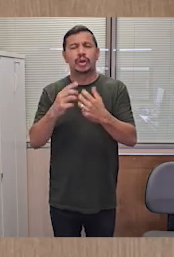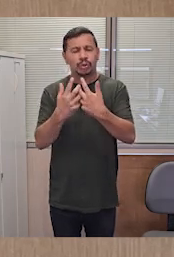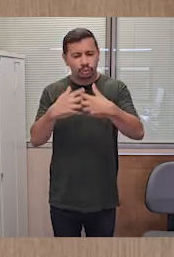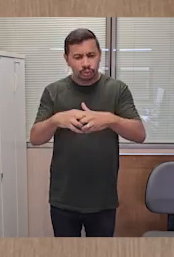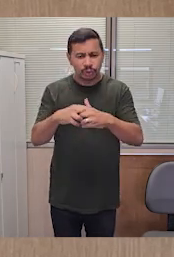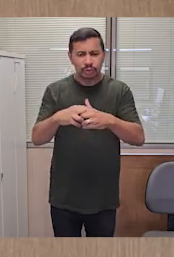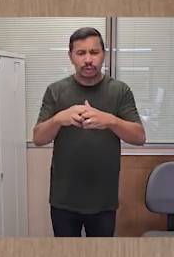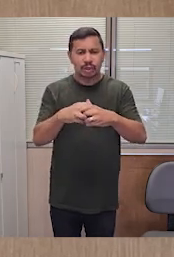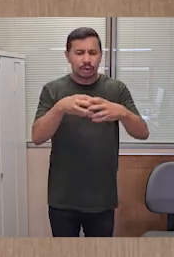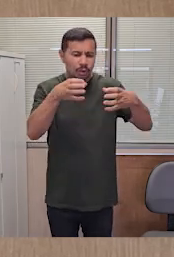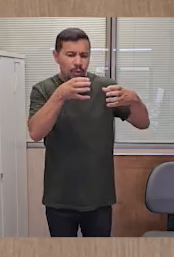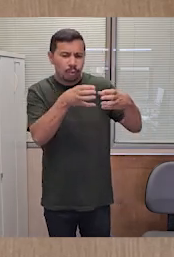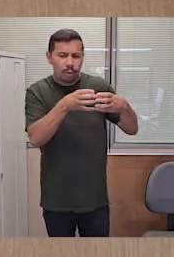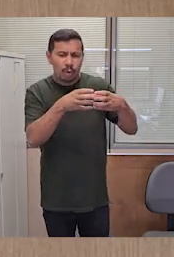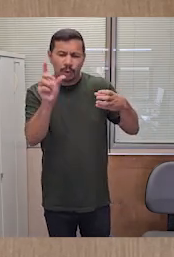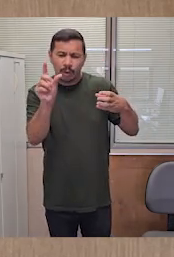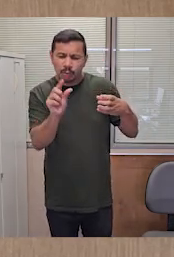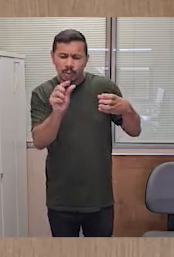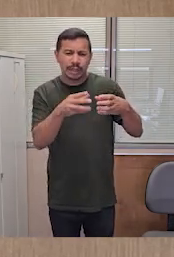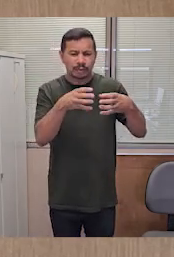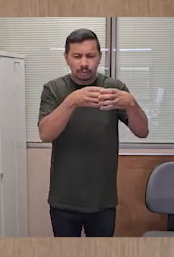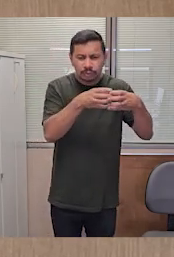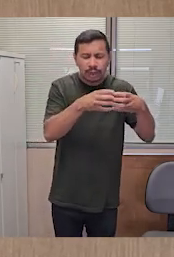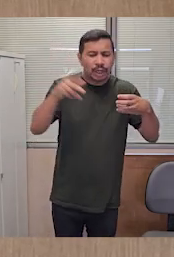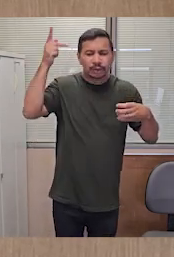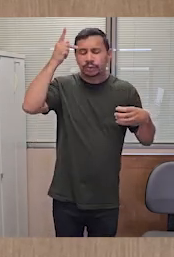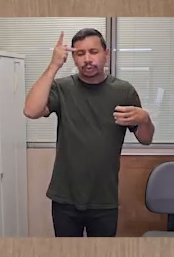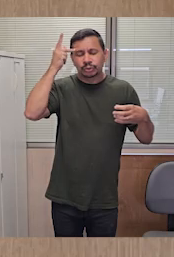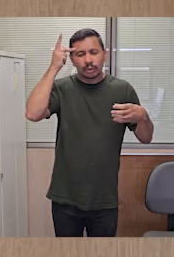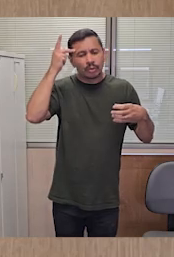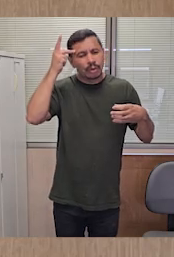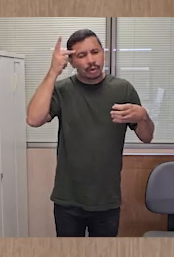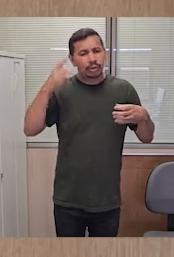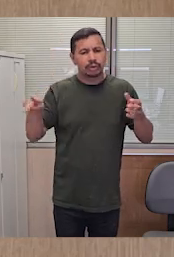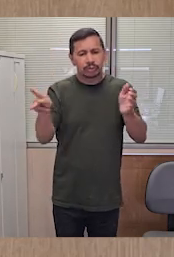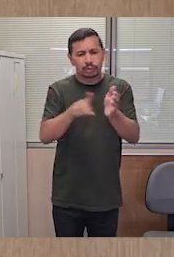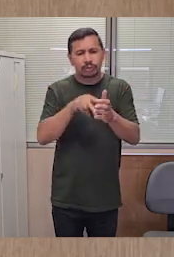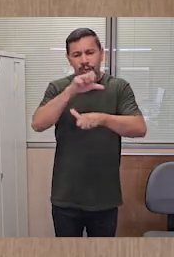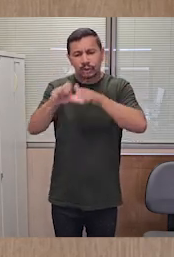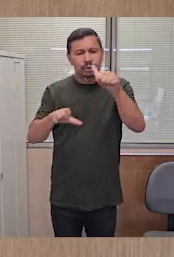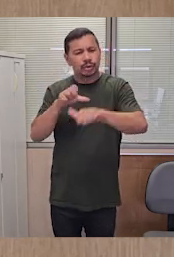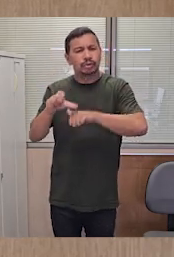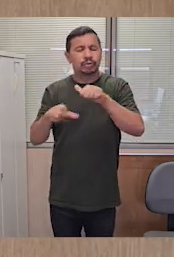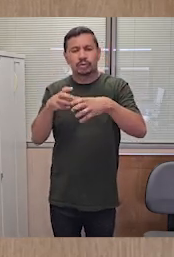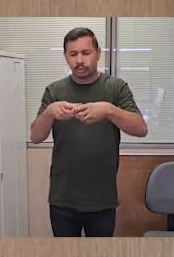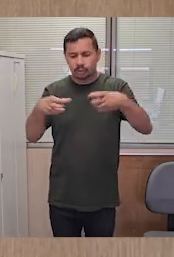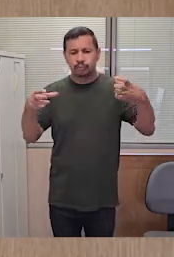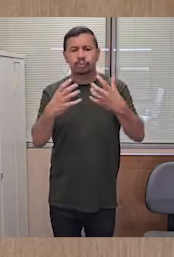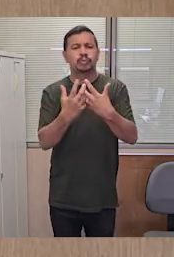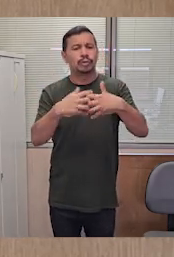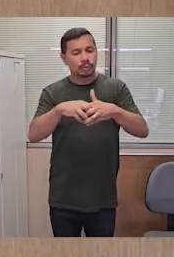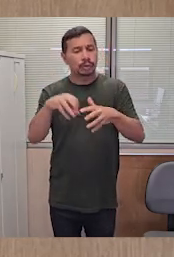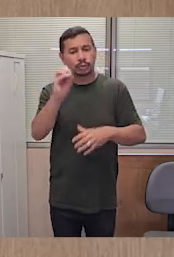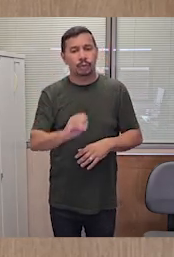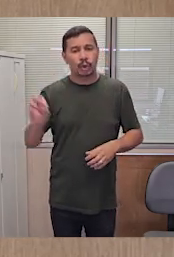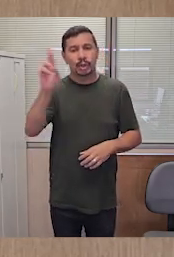que era uma subsede do Sindicato dos Metalúrgicos de São Paulo, se transformasse no